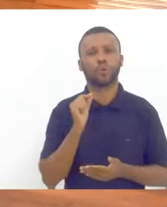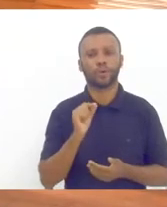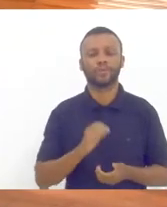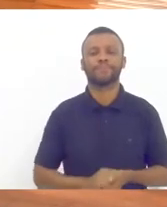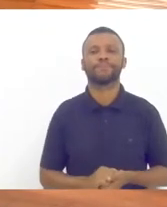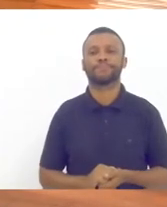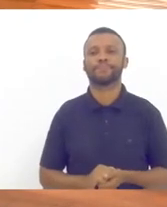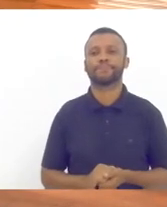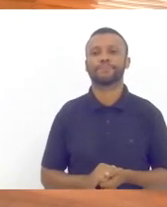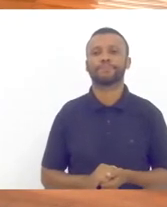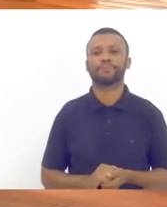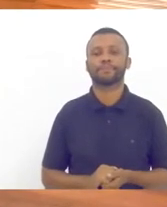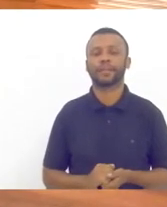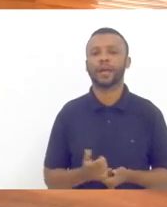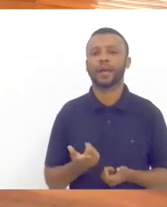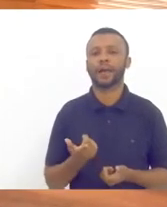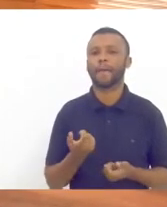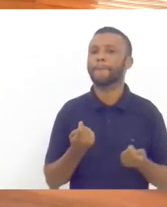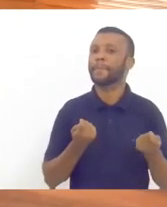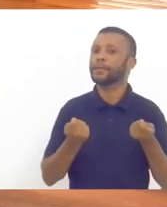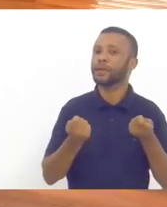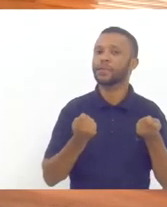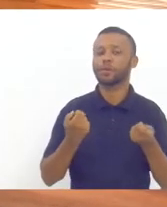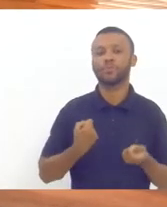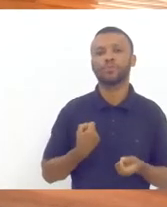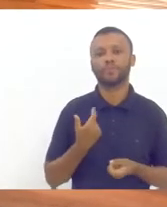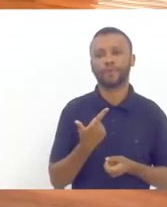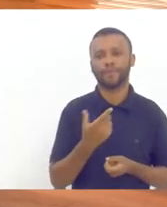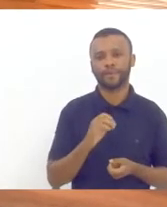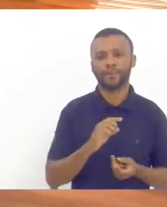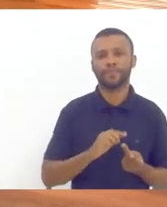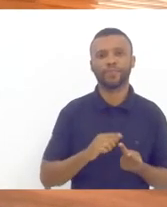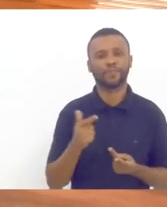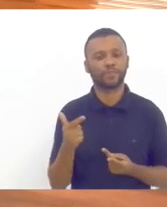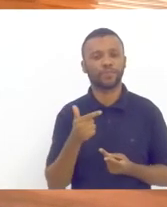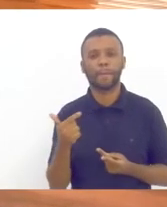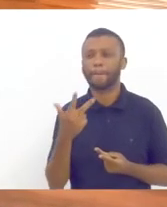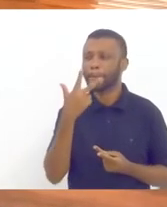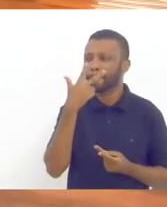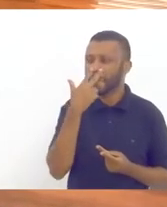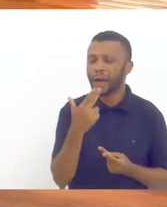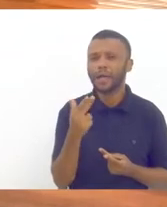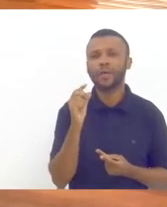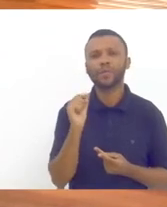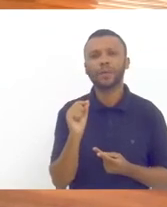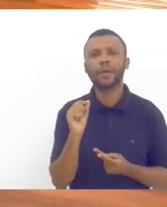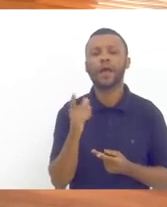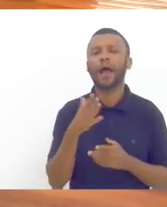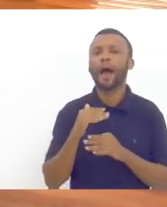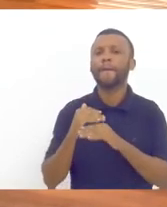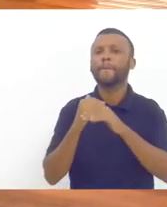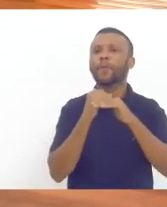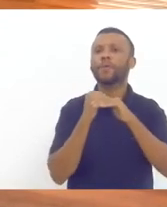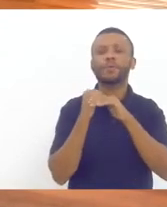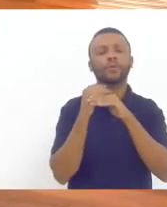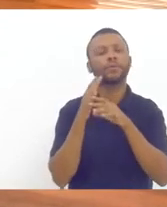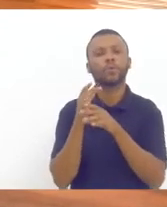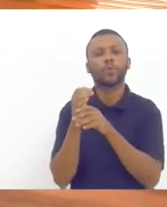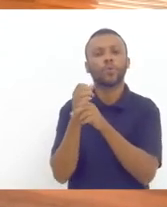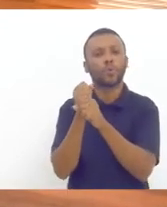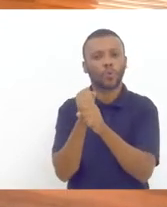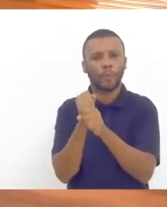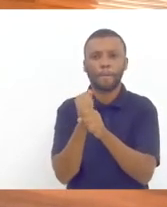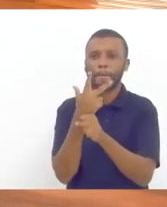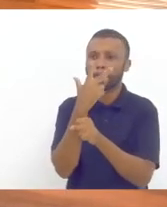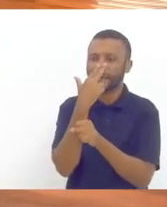a mediação 2022, pelo que me parece, a proporção desses números, na verdade,